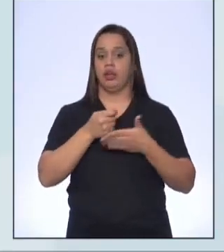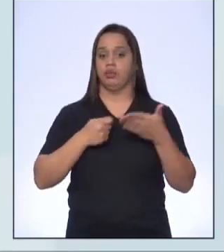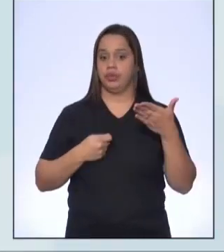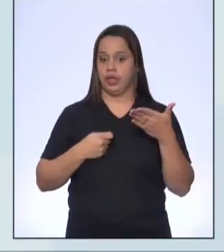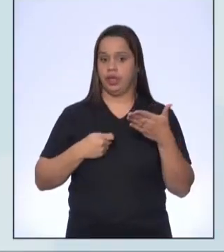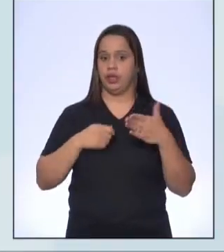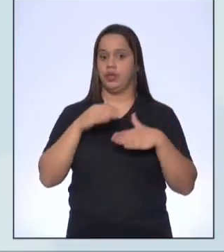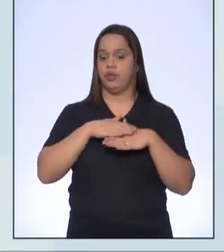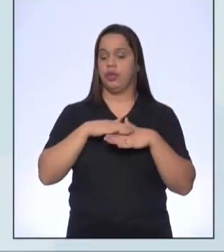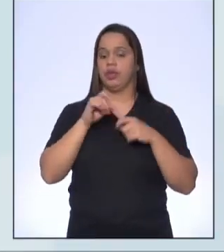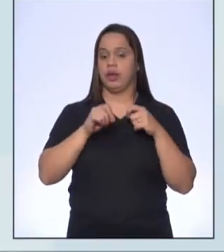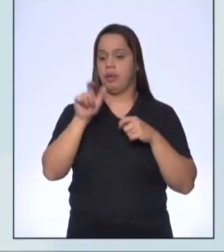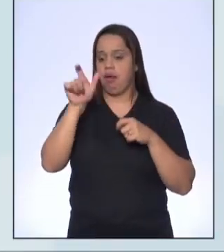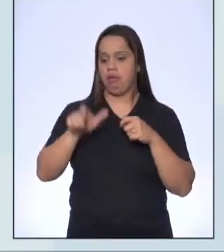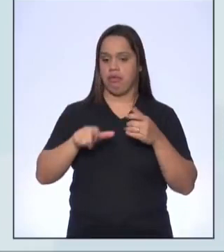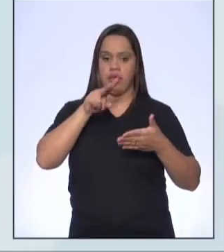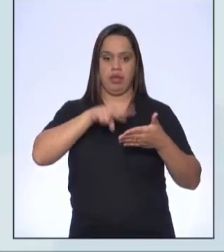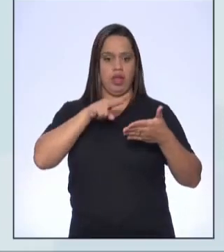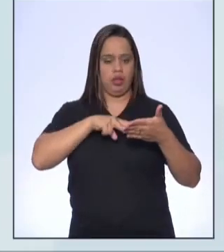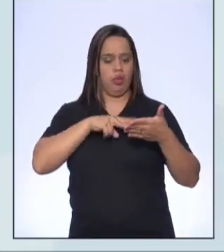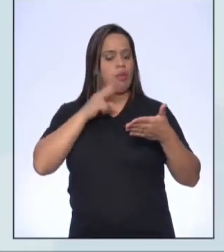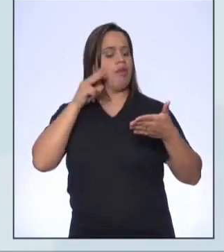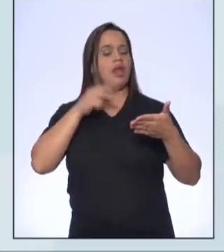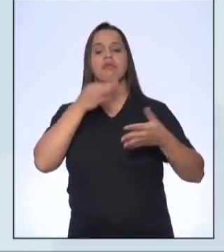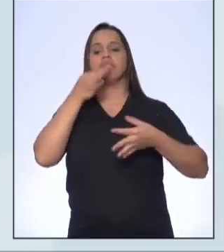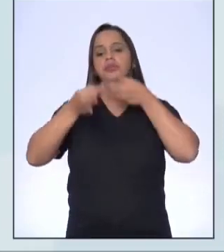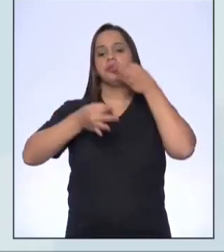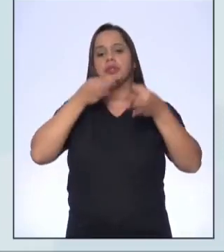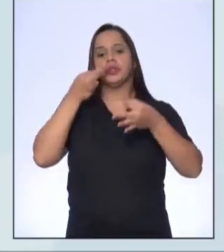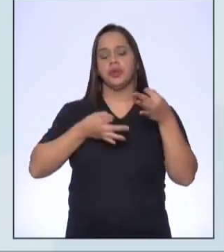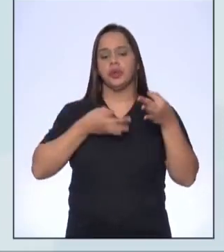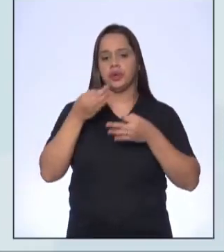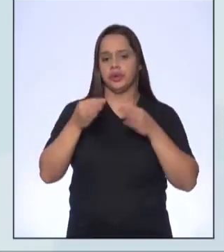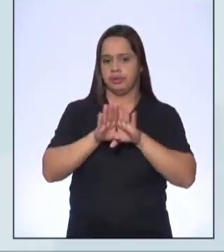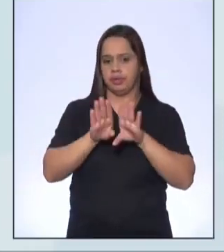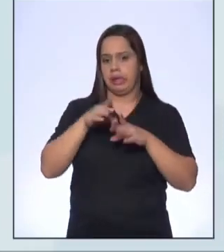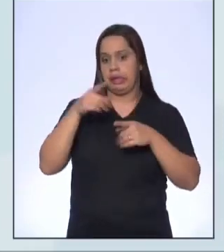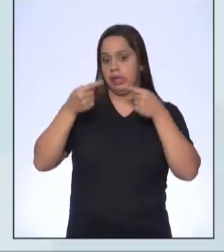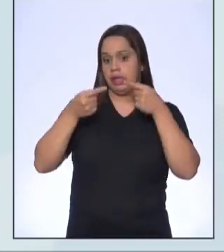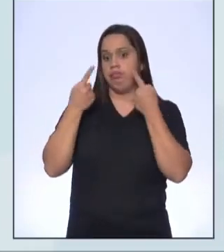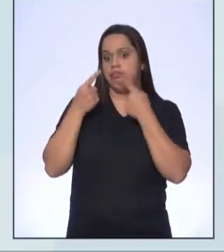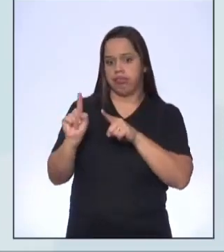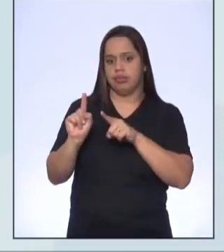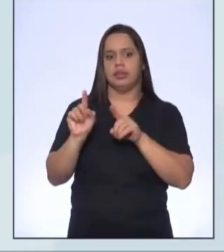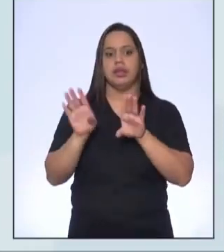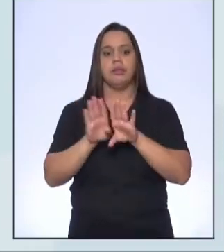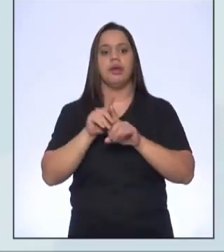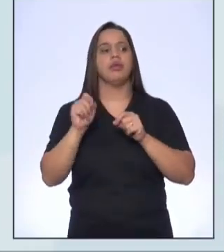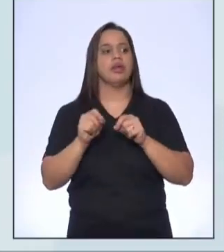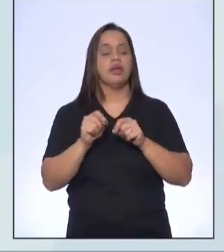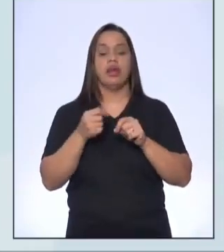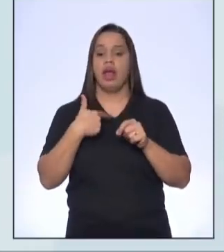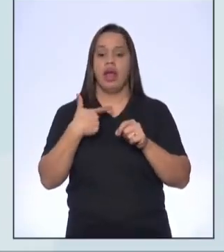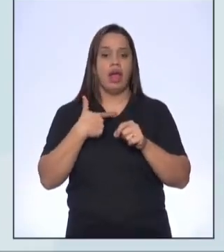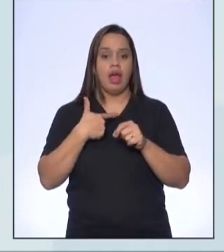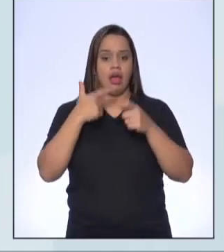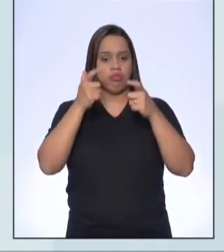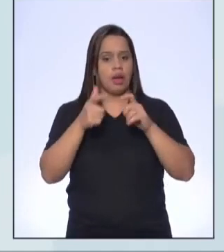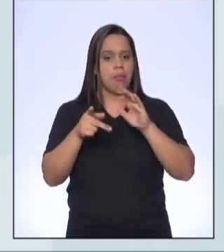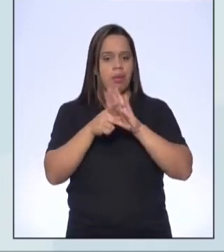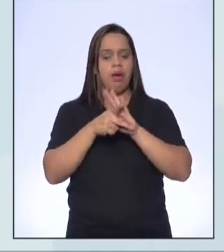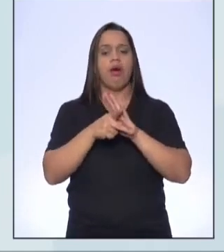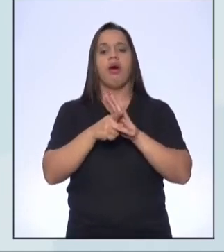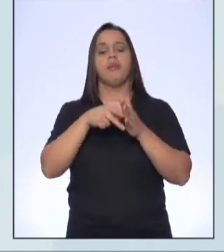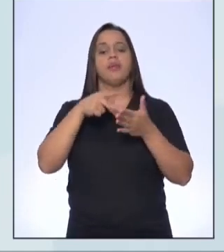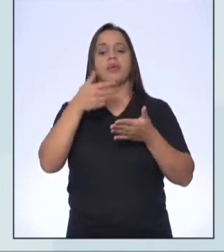elaborado para que o leitor possa dar sugestões, opiniões e críticas. É um espaço destinado no jornal para que o leitor se manifeste e lá ele